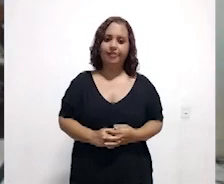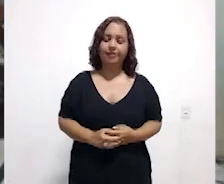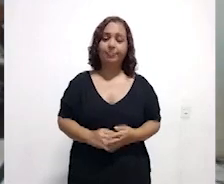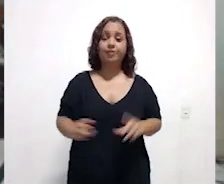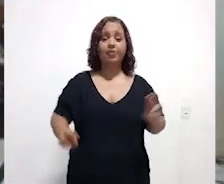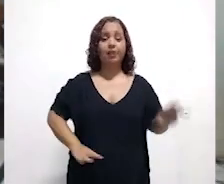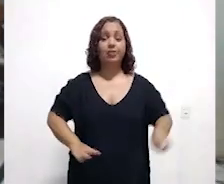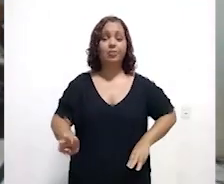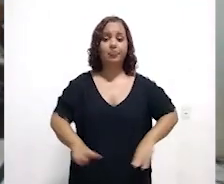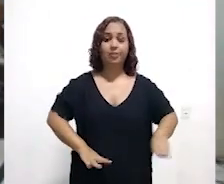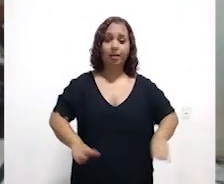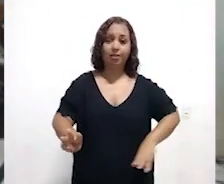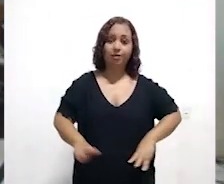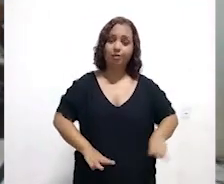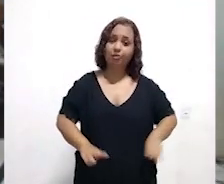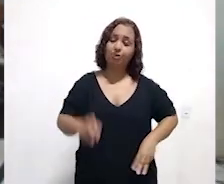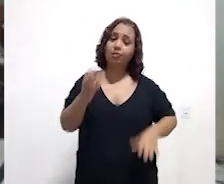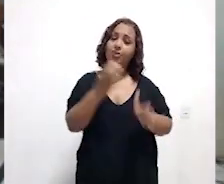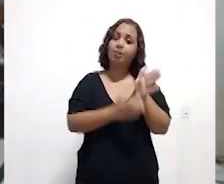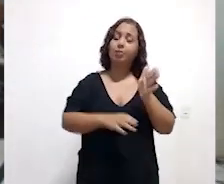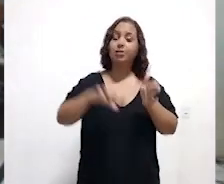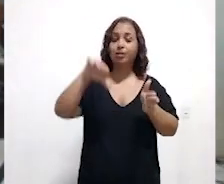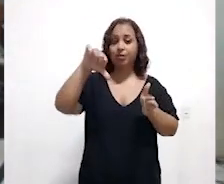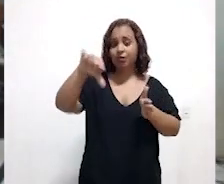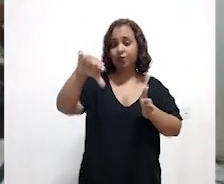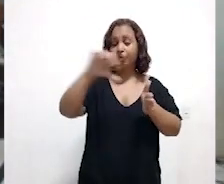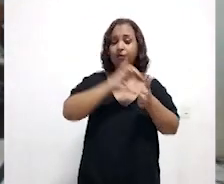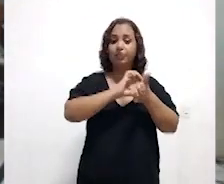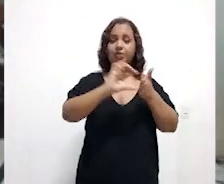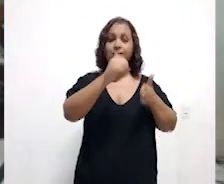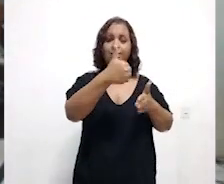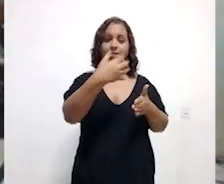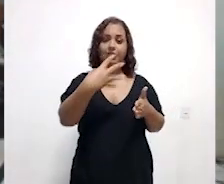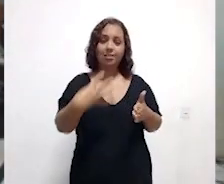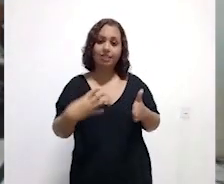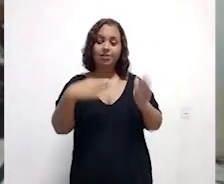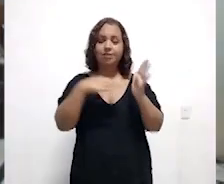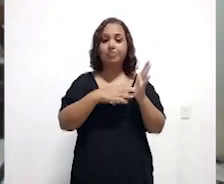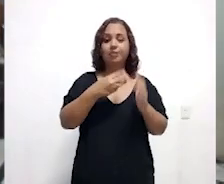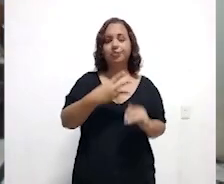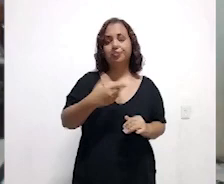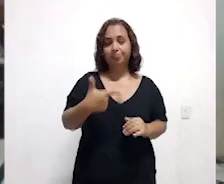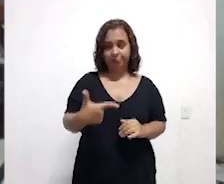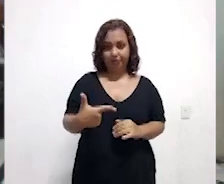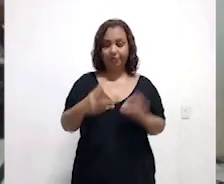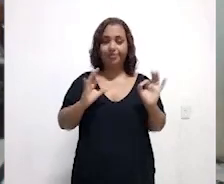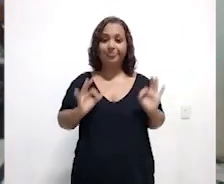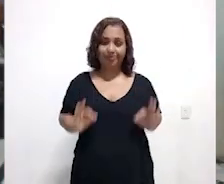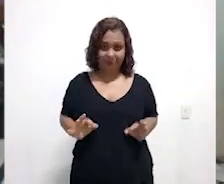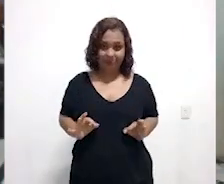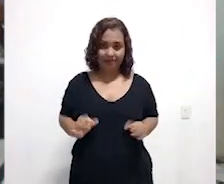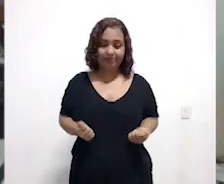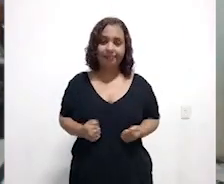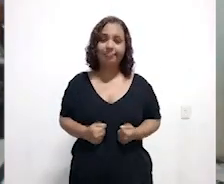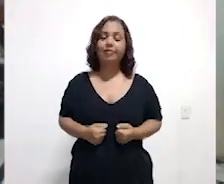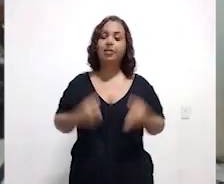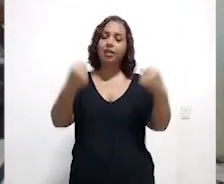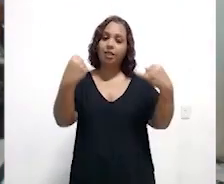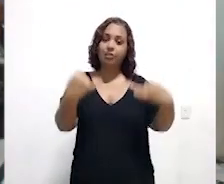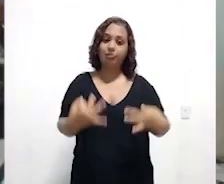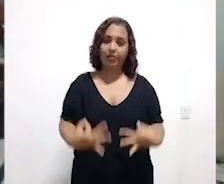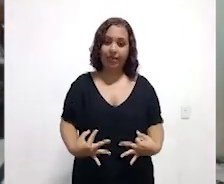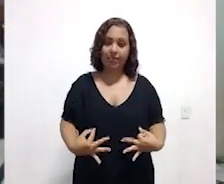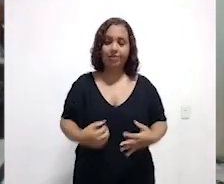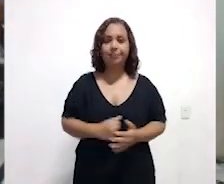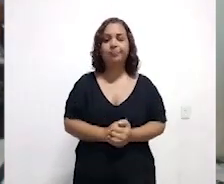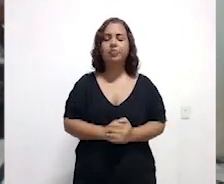Marcos 9, do 14 ao 32, certo? Diz assim: